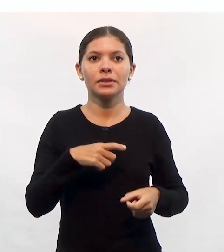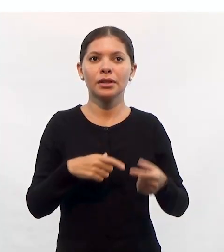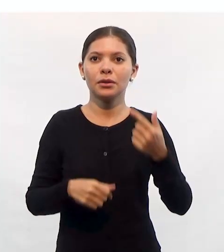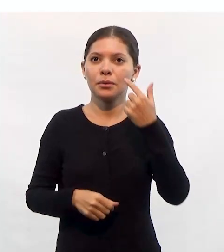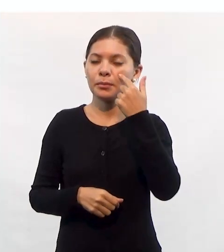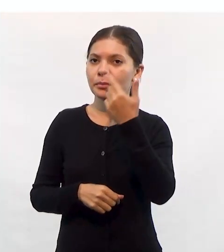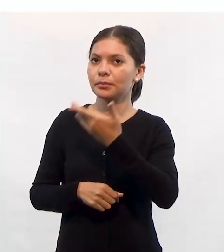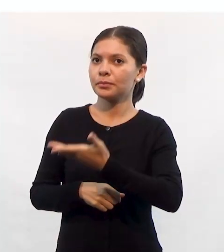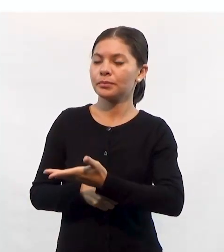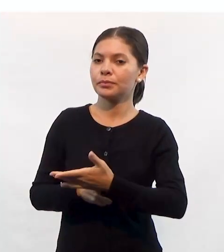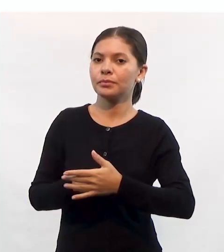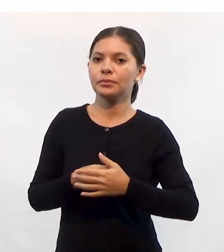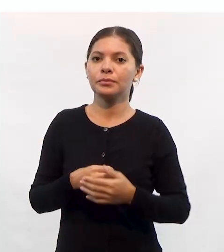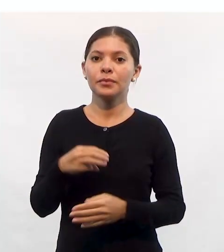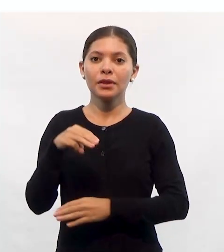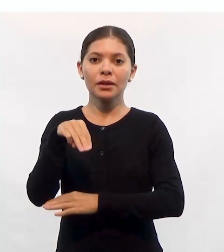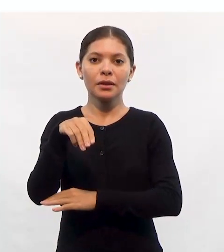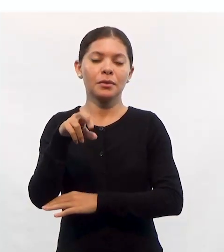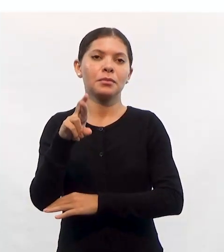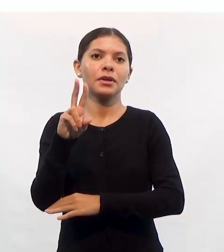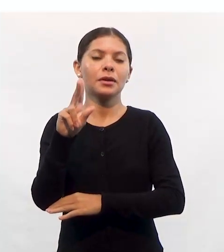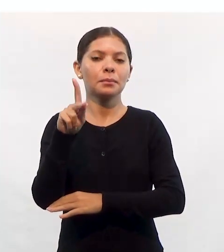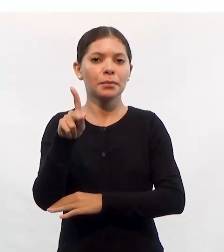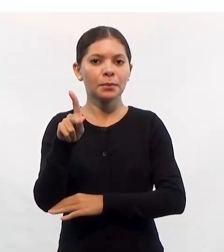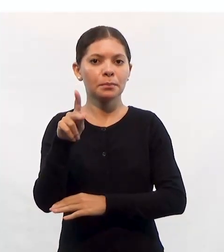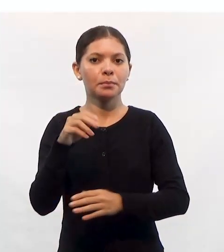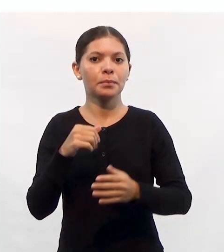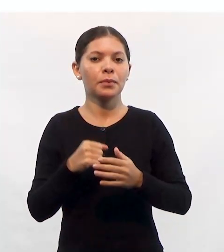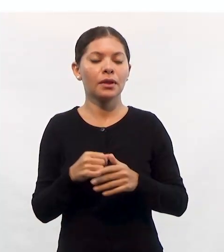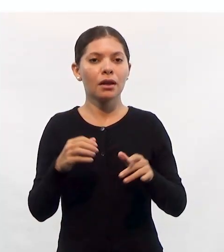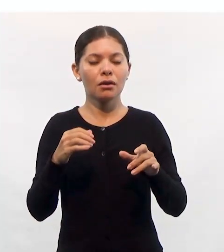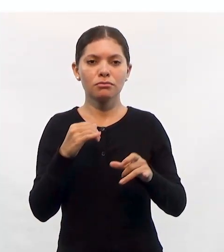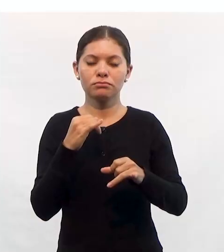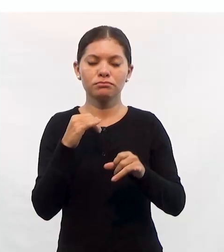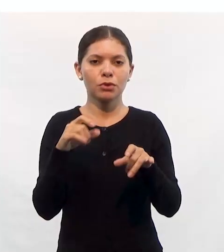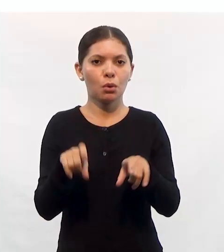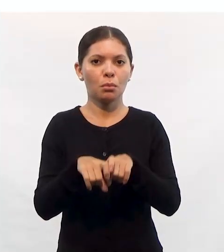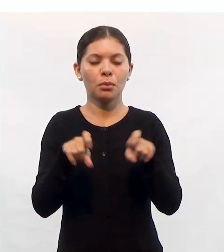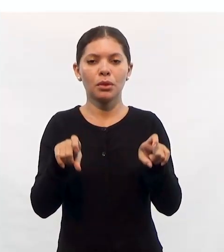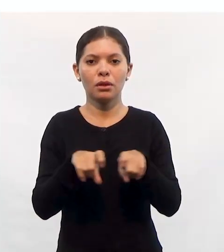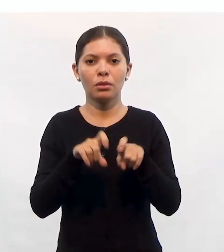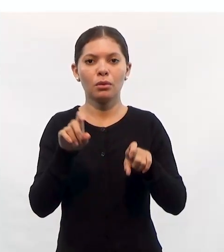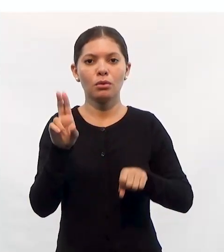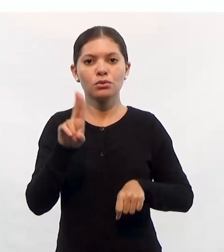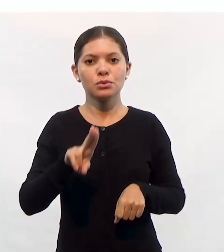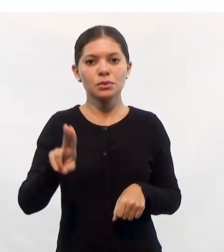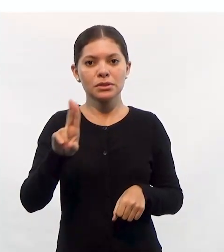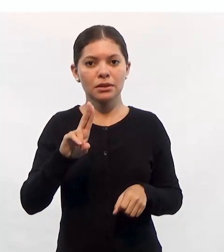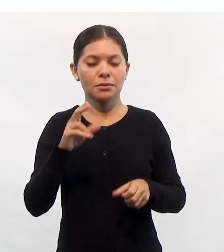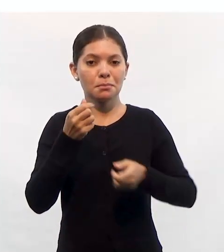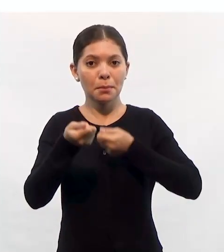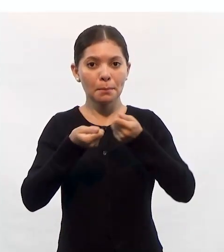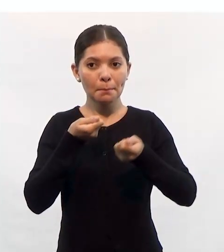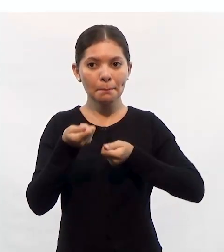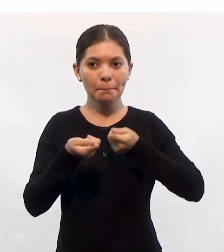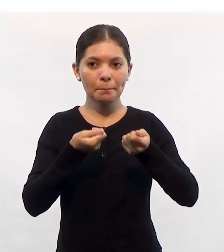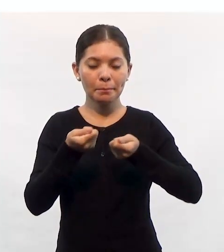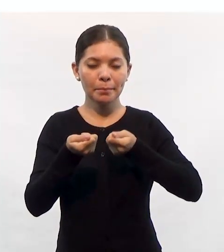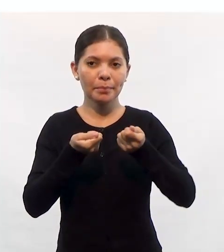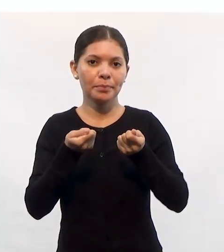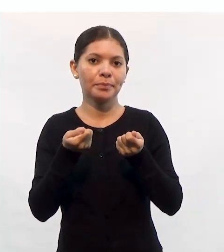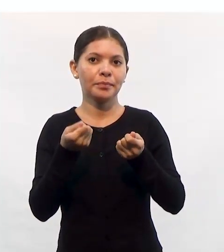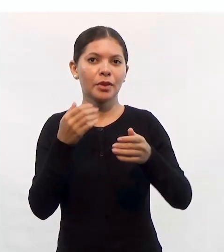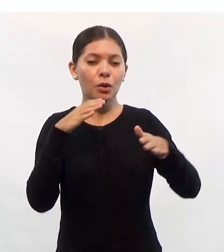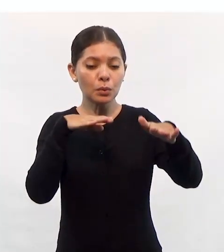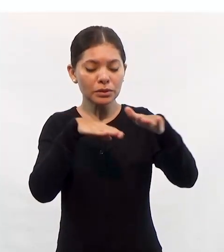o MRP o MRP é um software que é utilizado para controlar